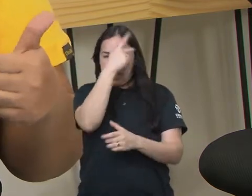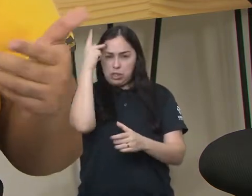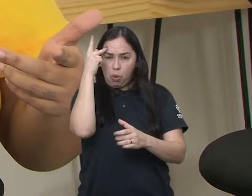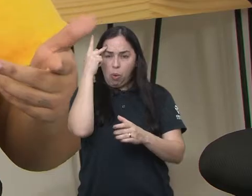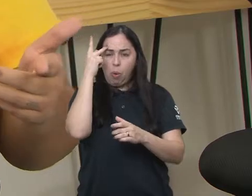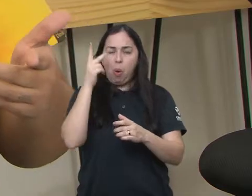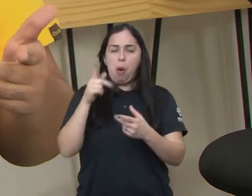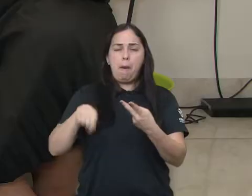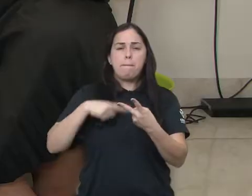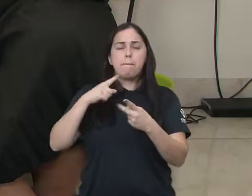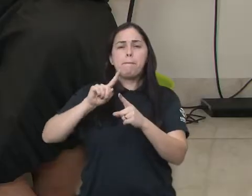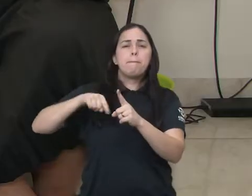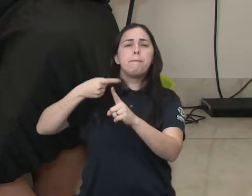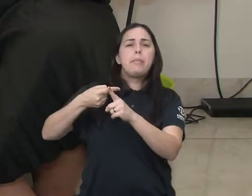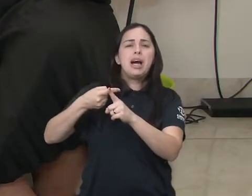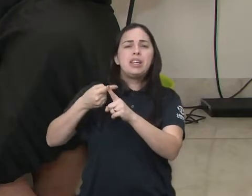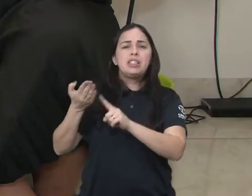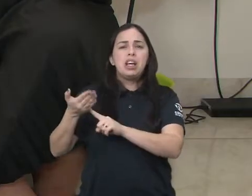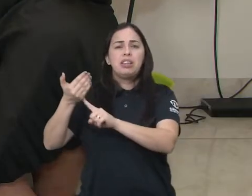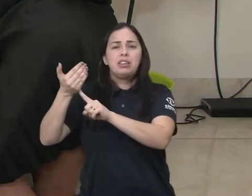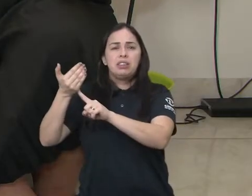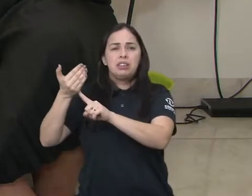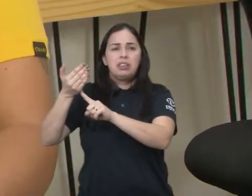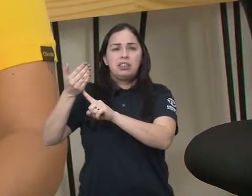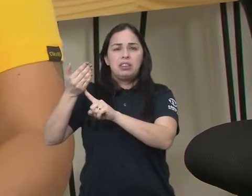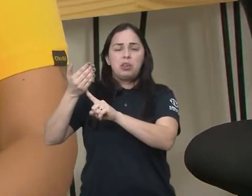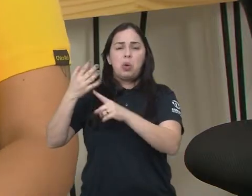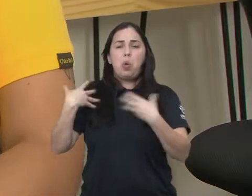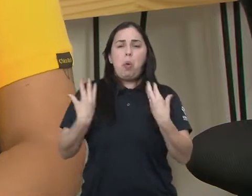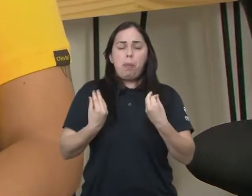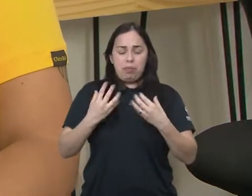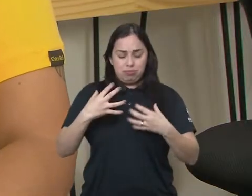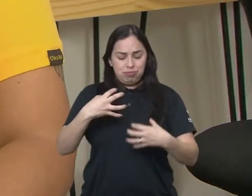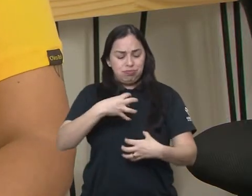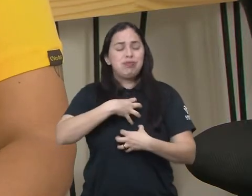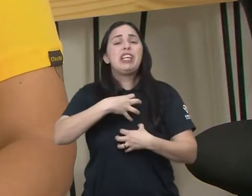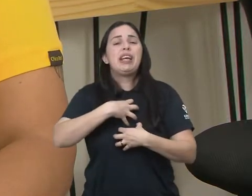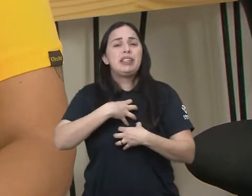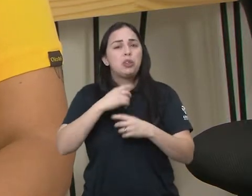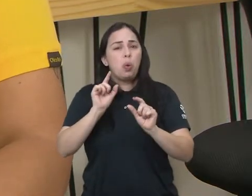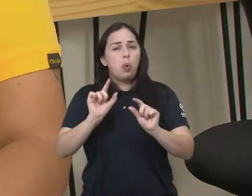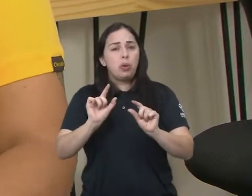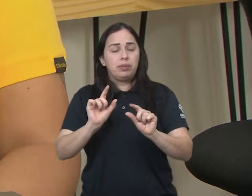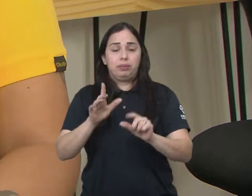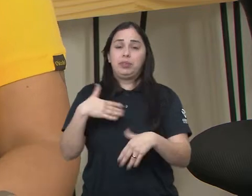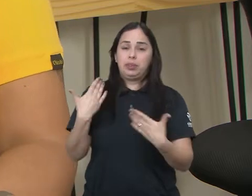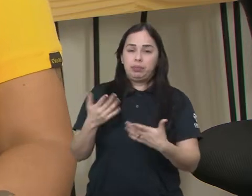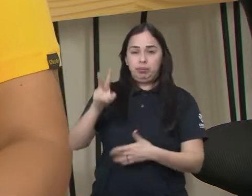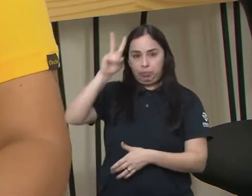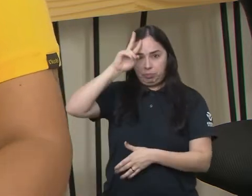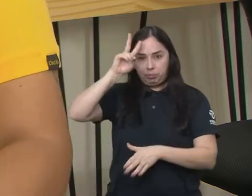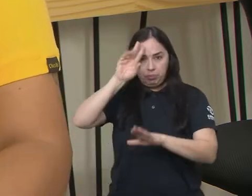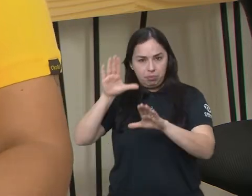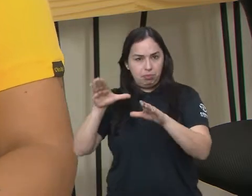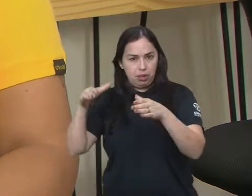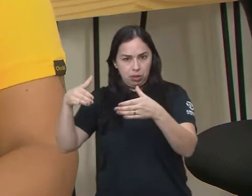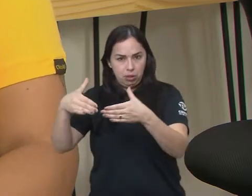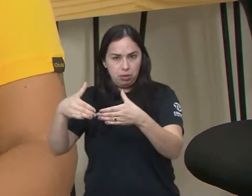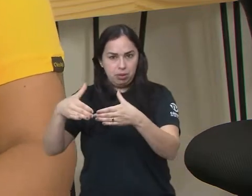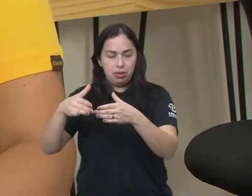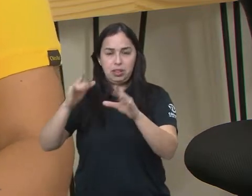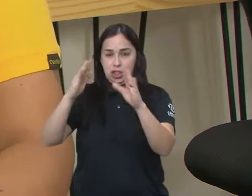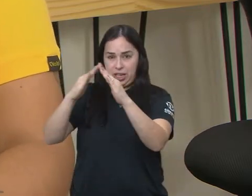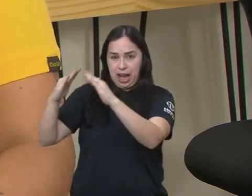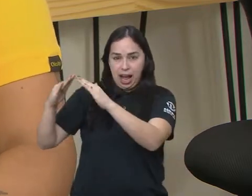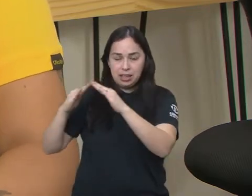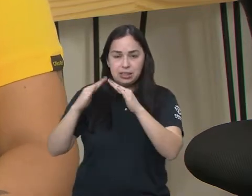enquanto tecnológico, o que separa a gente de ser selvagem? Então, ele conta mais sobre a vida de um condomínio comum, só que já